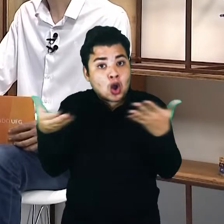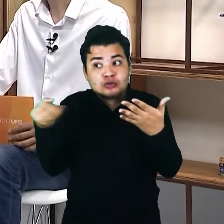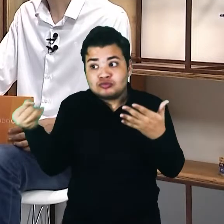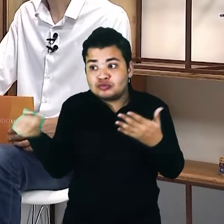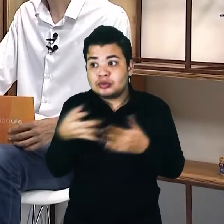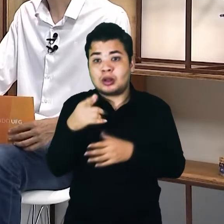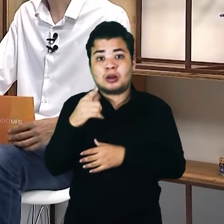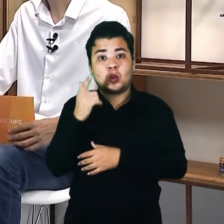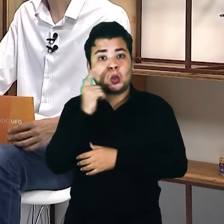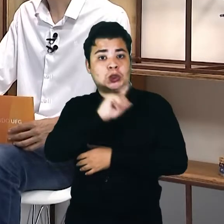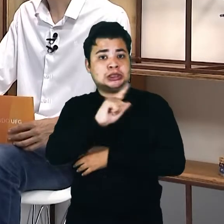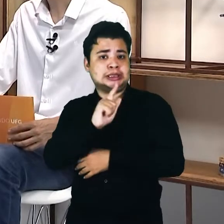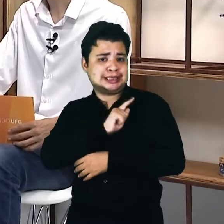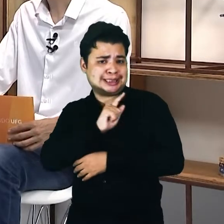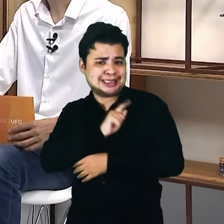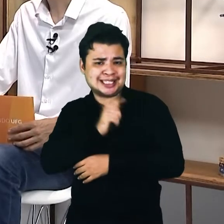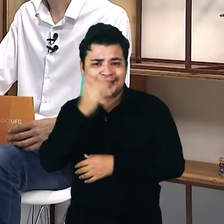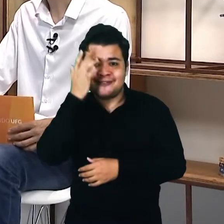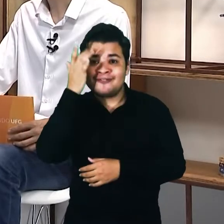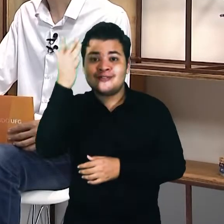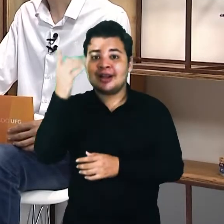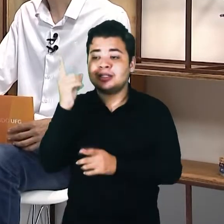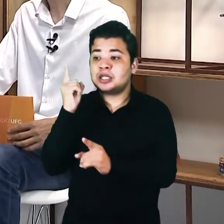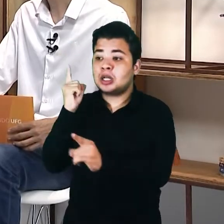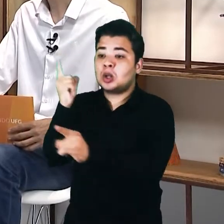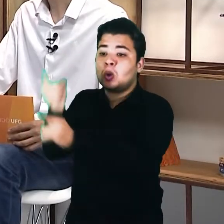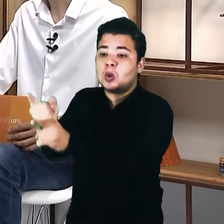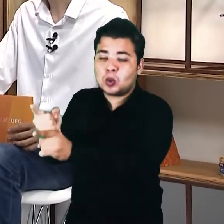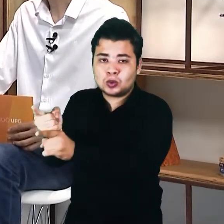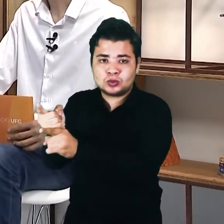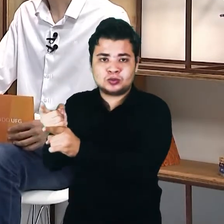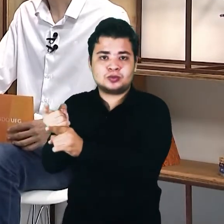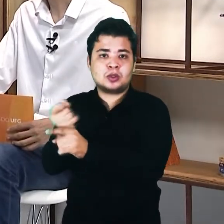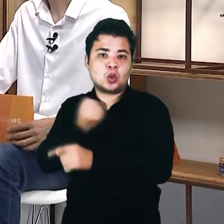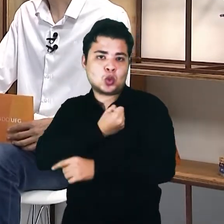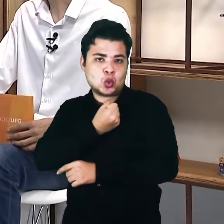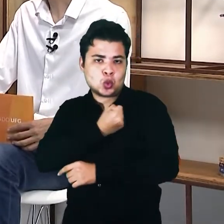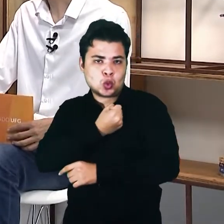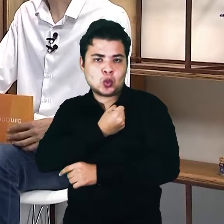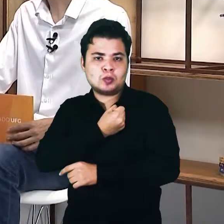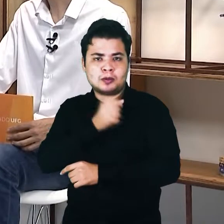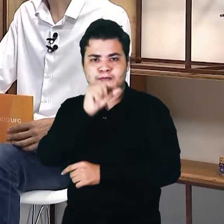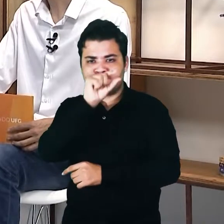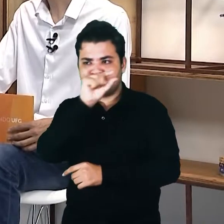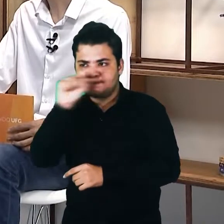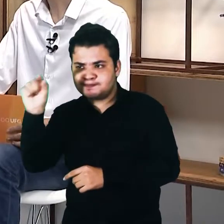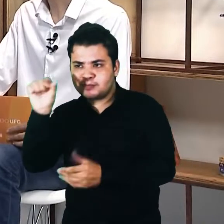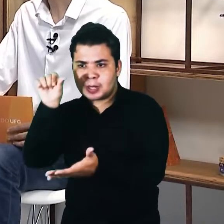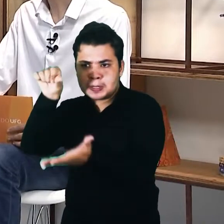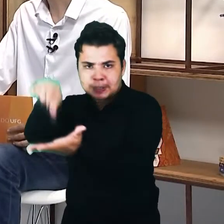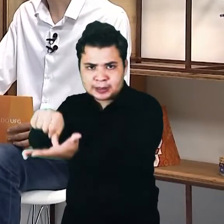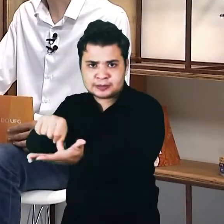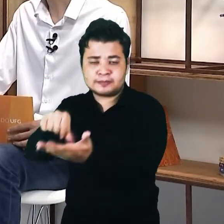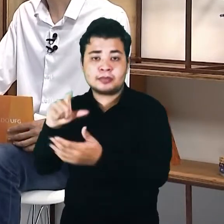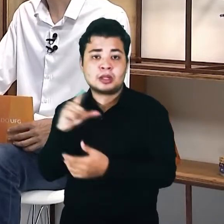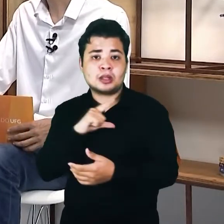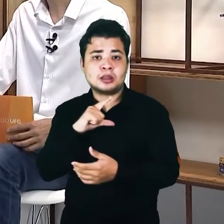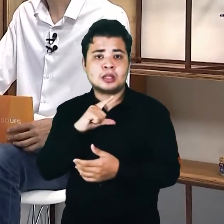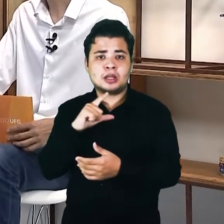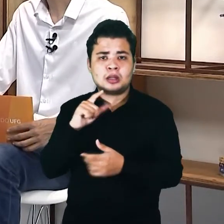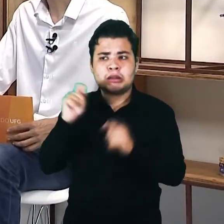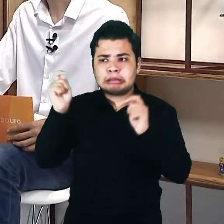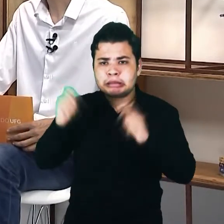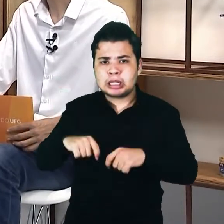temos mais facilidade para ter as coordenadas. Com as coordenadas, nós conseguimos fazer um mapa de